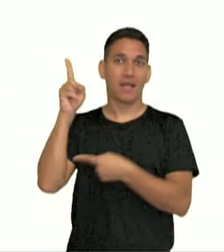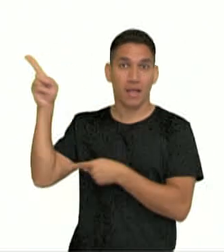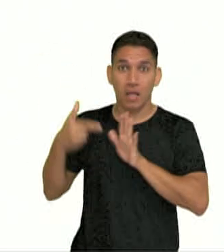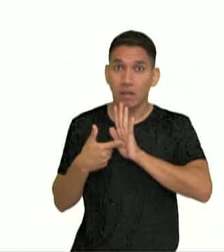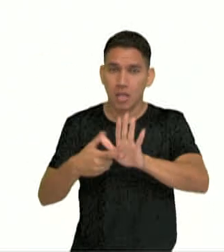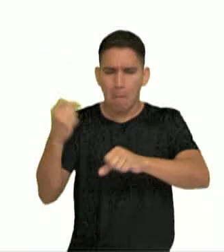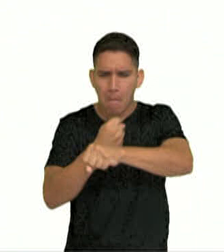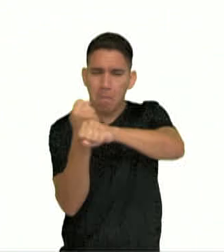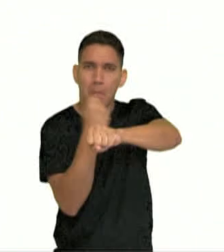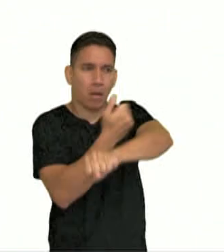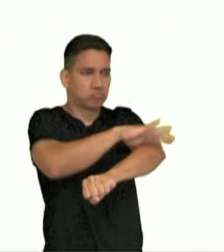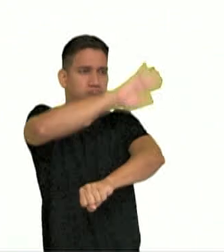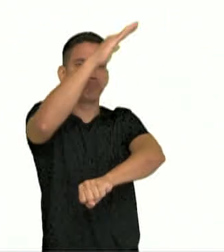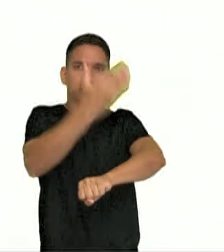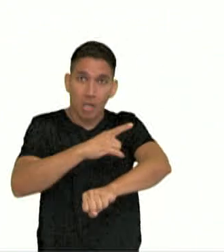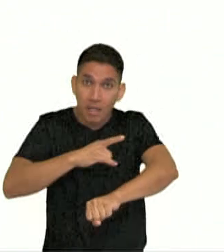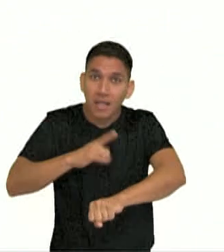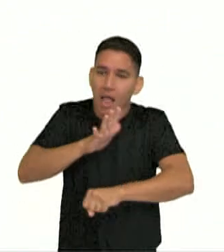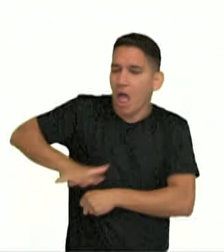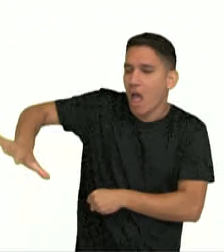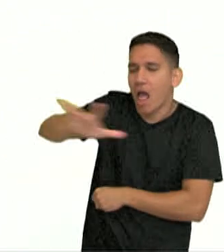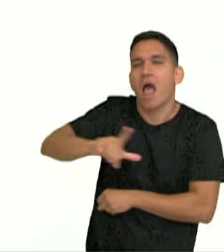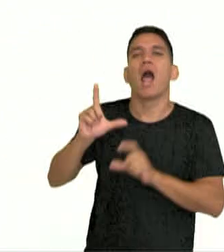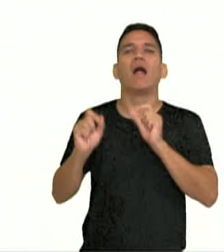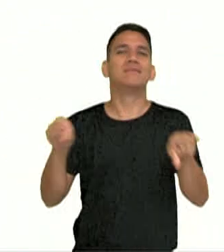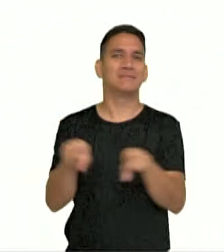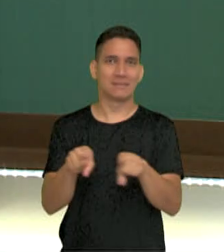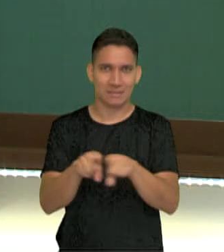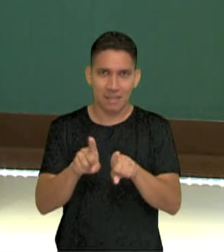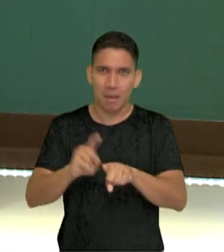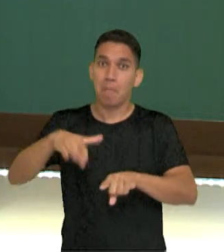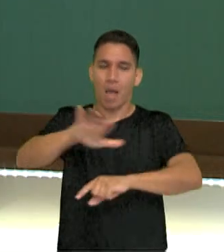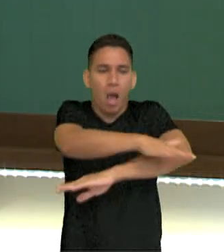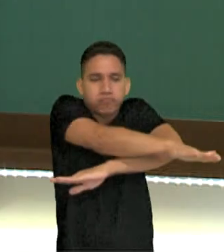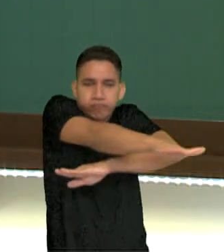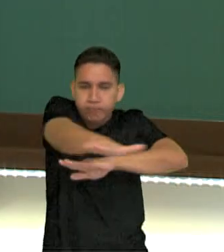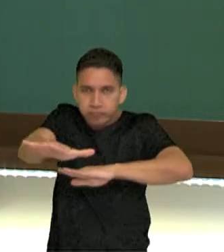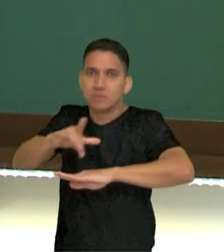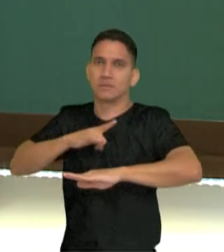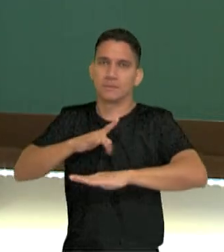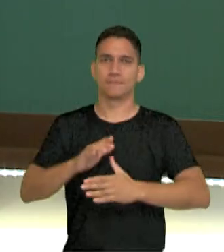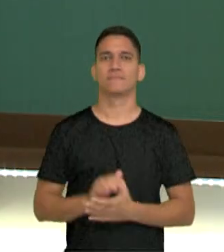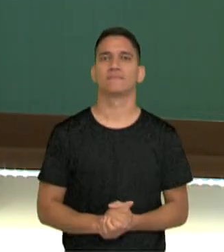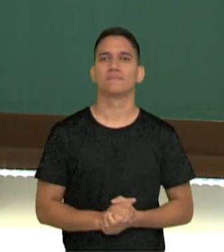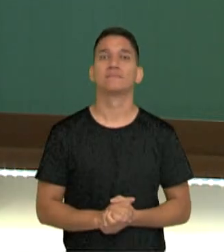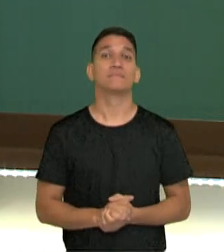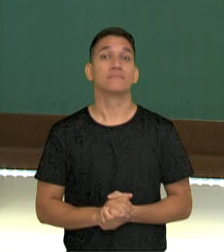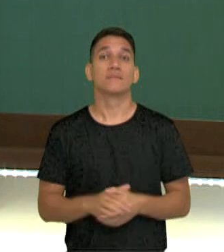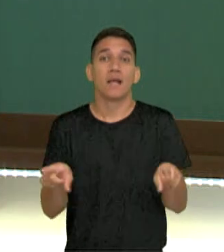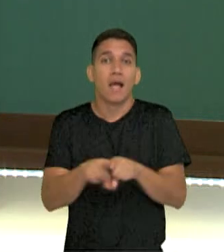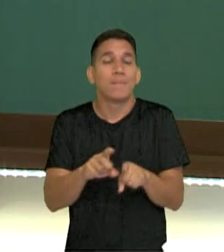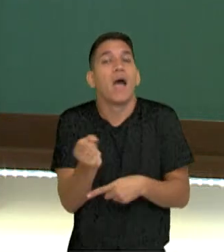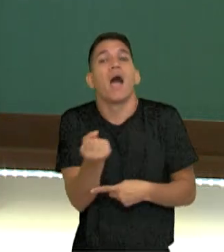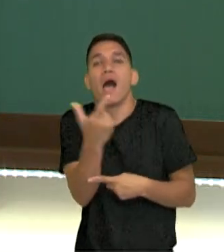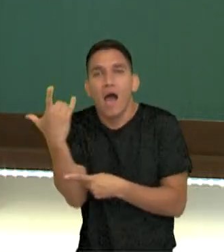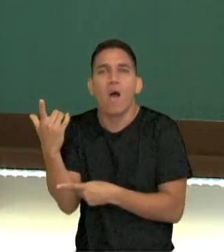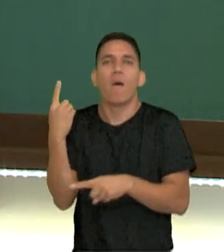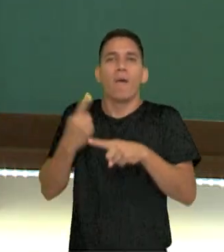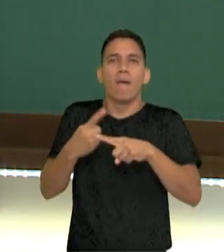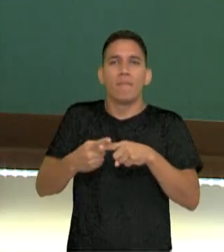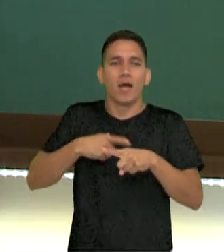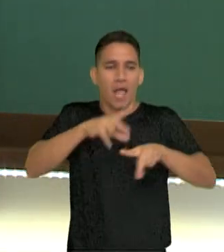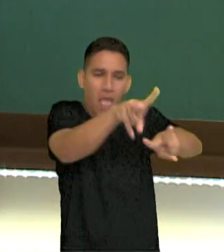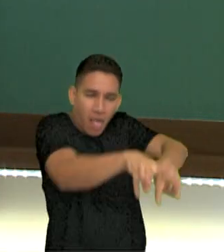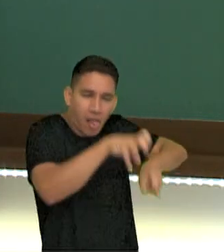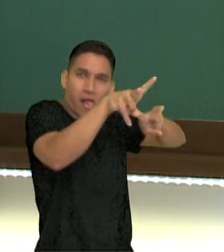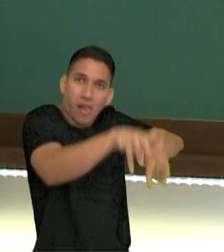a cidade na montanha. Tinha a região também mais plana da cidade. Haviam também, por causa da agricultura,